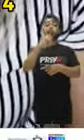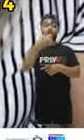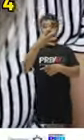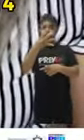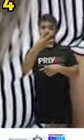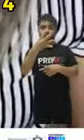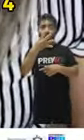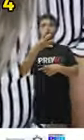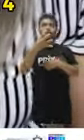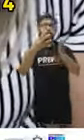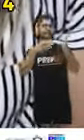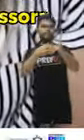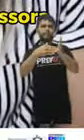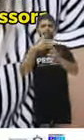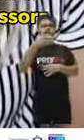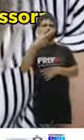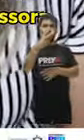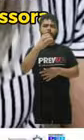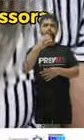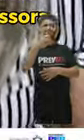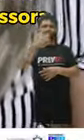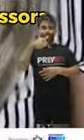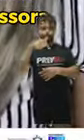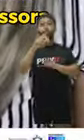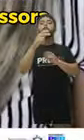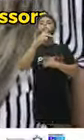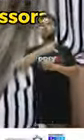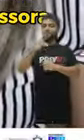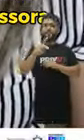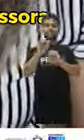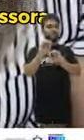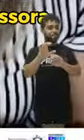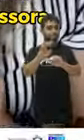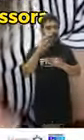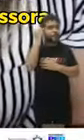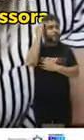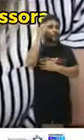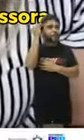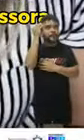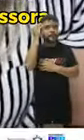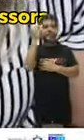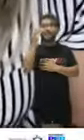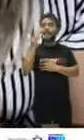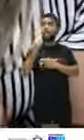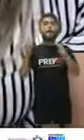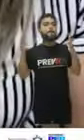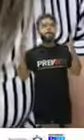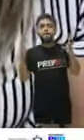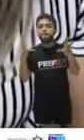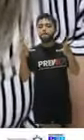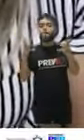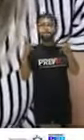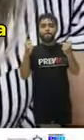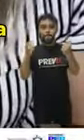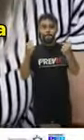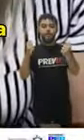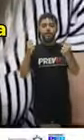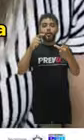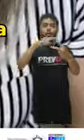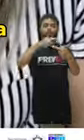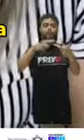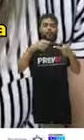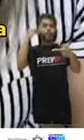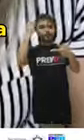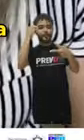a 2017. Tive experiências incríveis no Prevup como professora, como aluna, né? Consegui